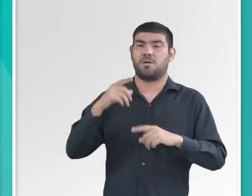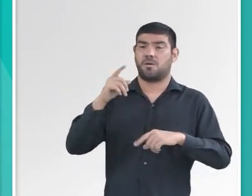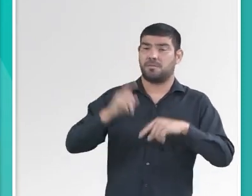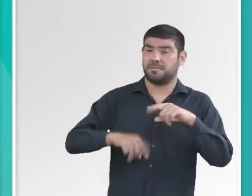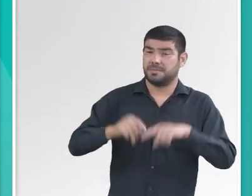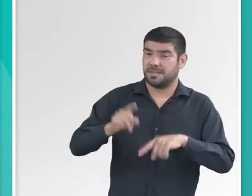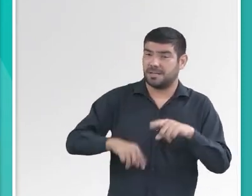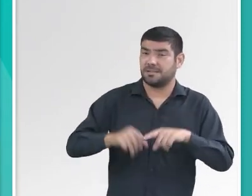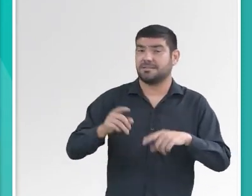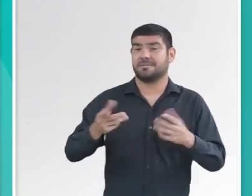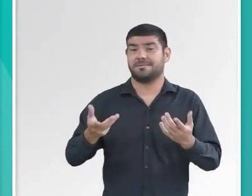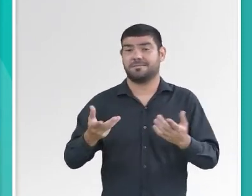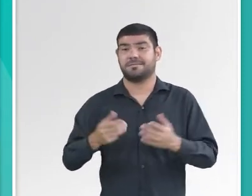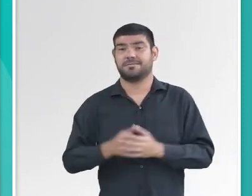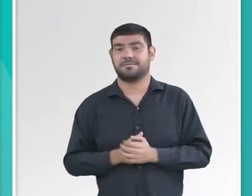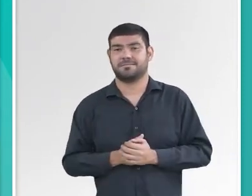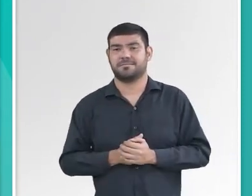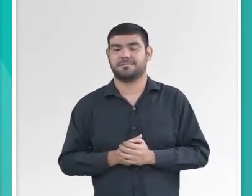resenhado.